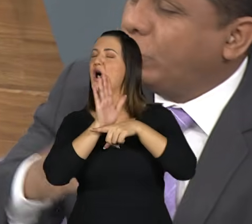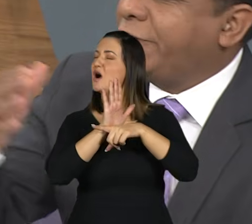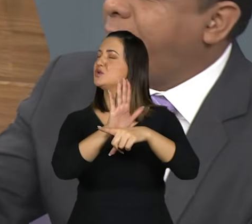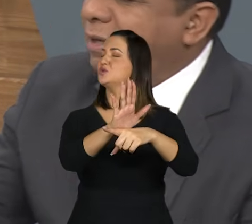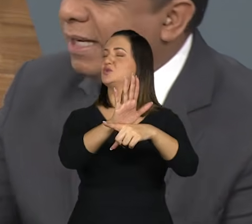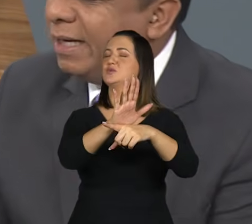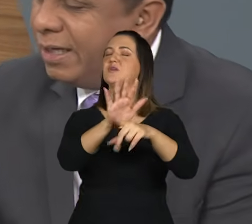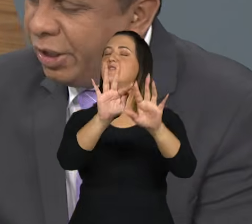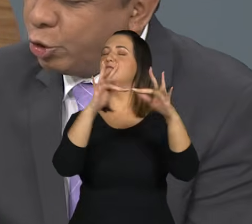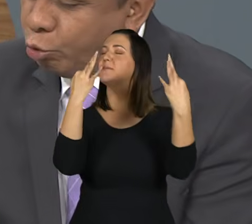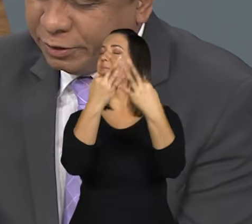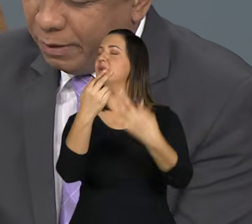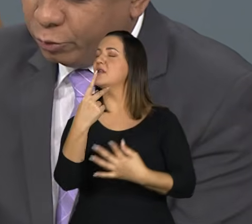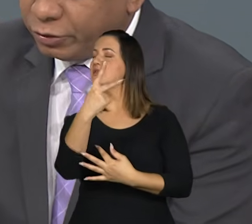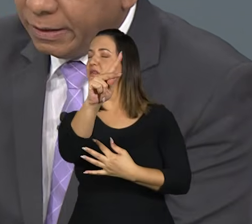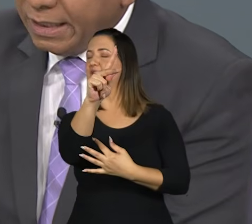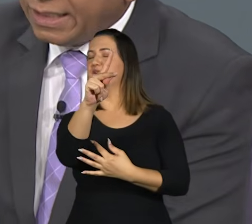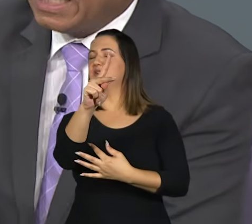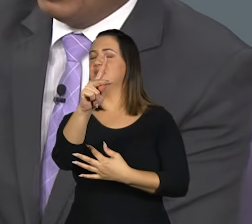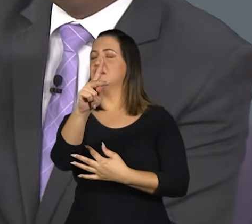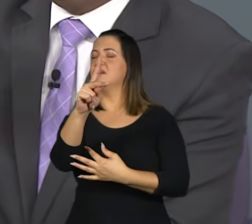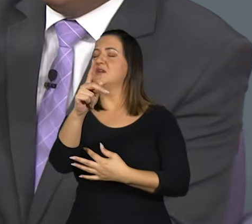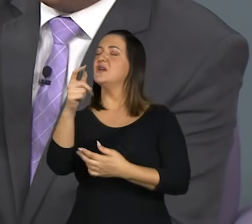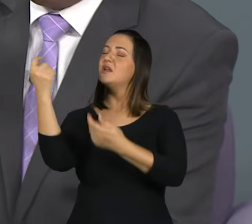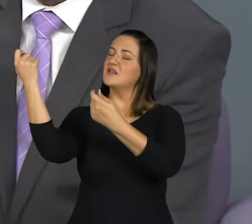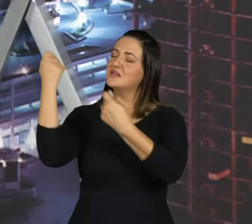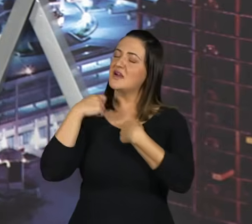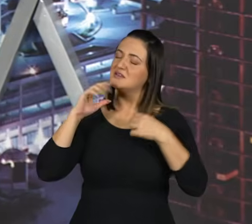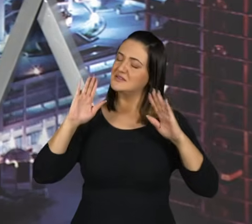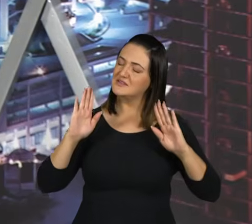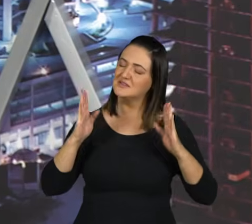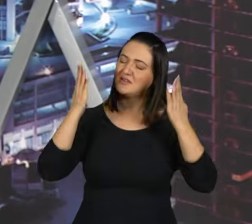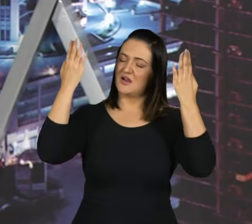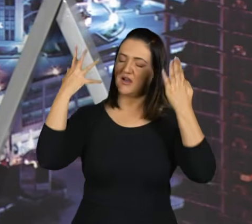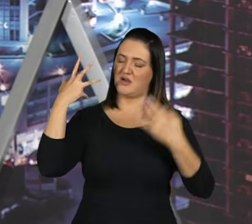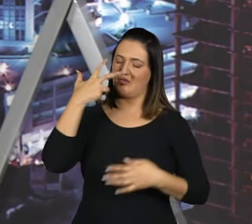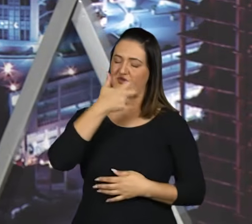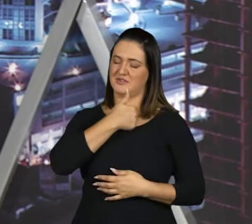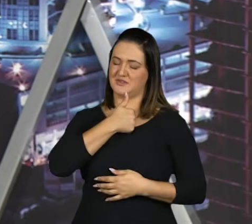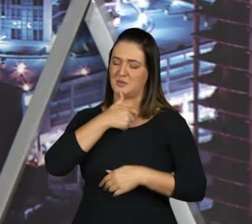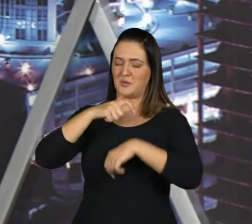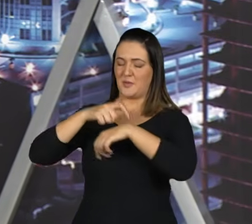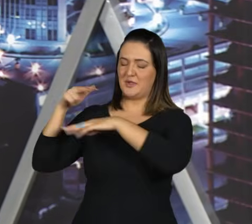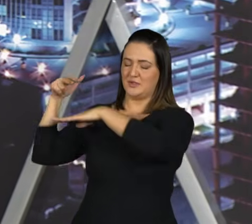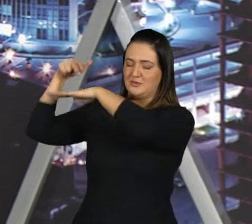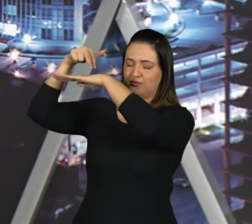Entrego toda a família nas tuas mãos. Salva-nos para o teu reino quando